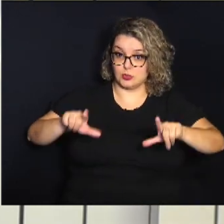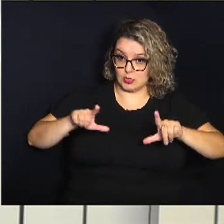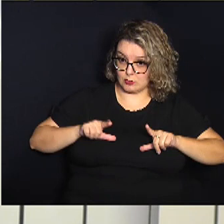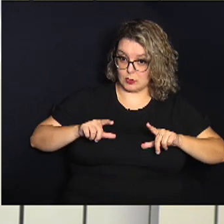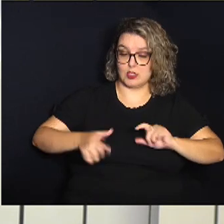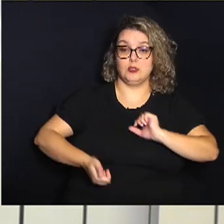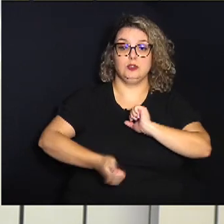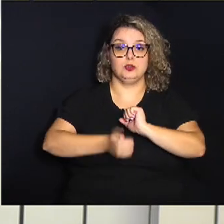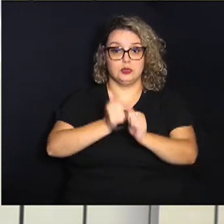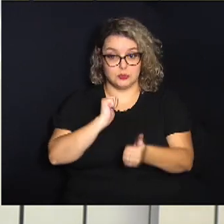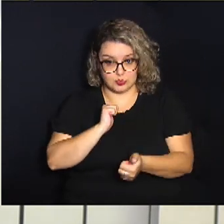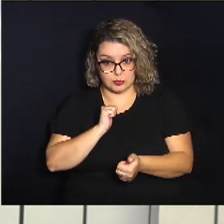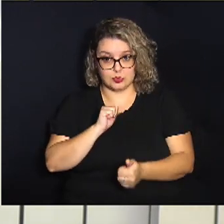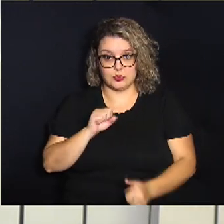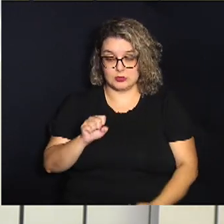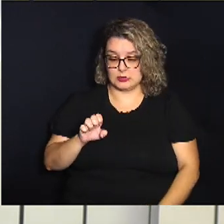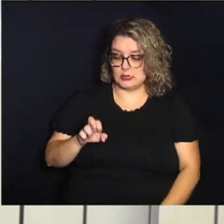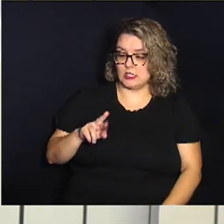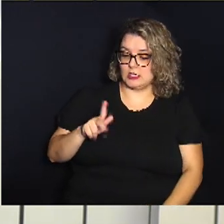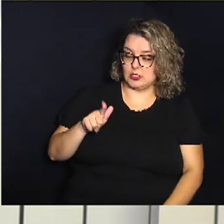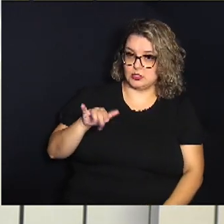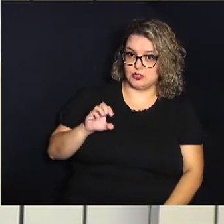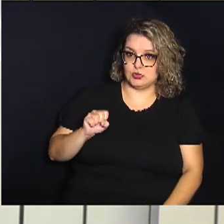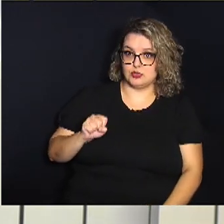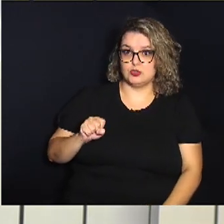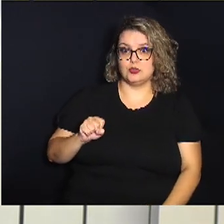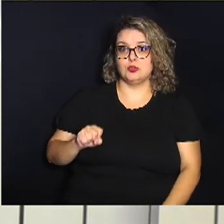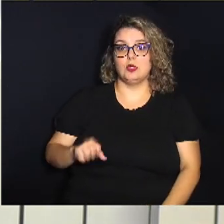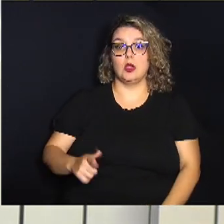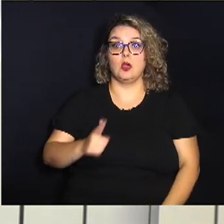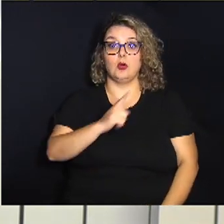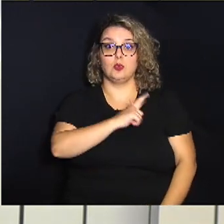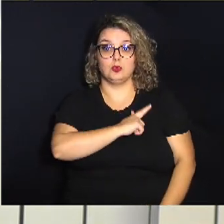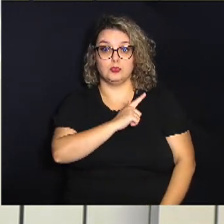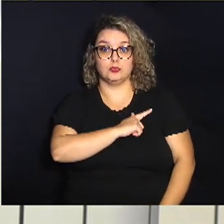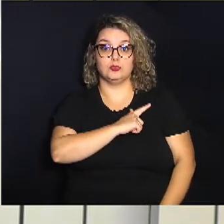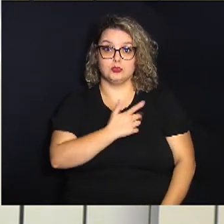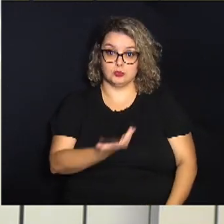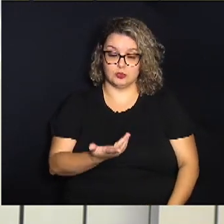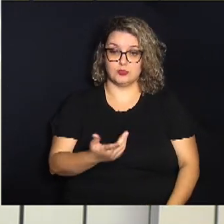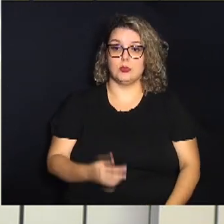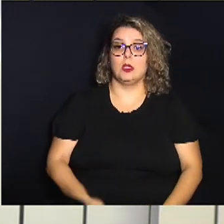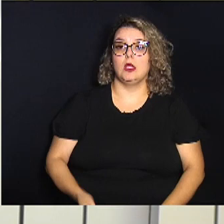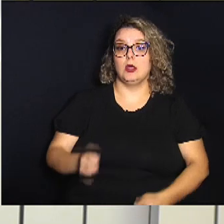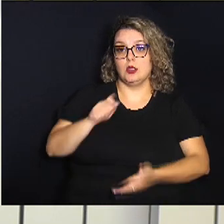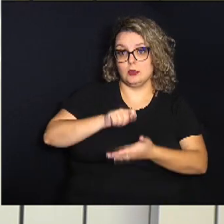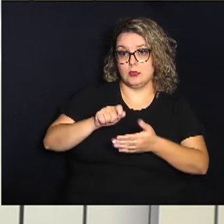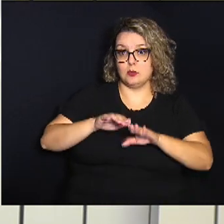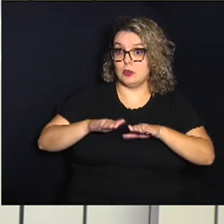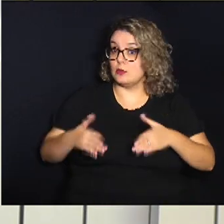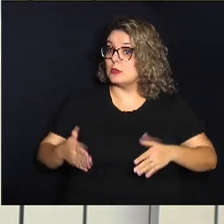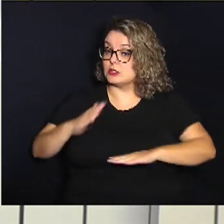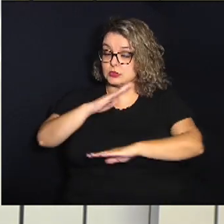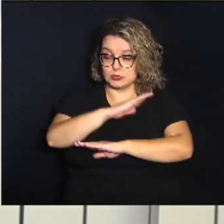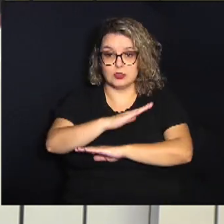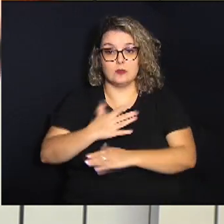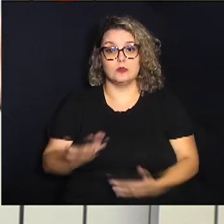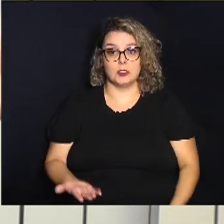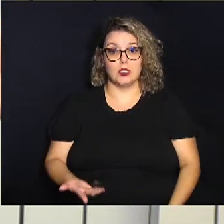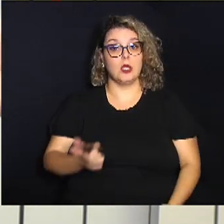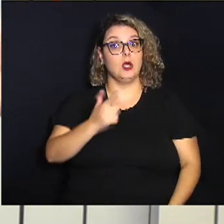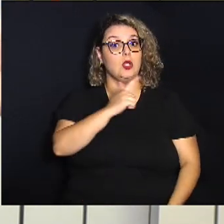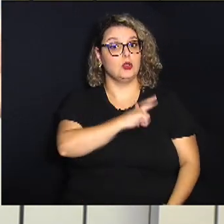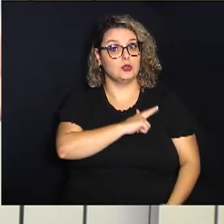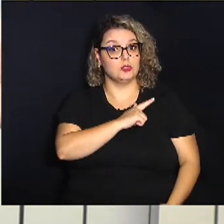esportivo, Sérgio José Salvucci, ao Guarani Futebol Clube, autoria da mesa da Câmara. Ao Guarani